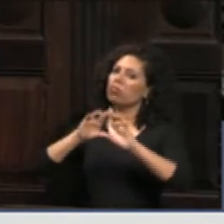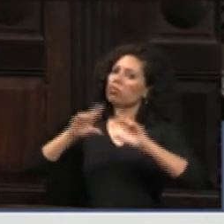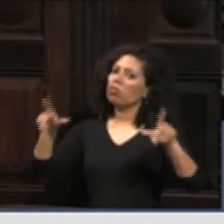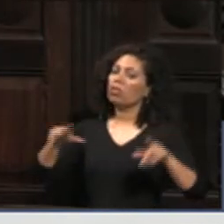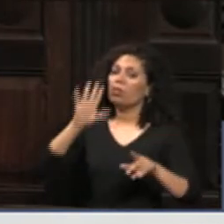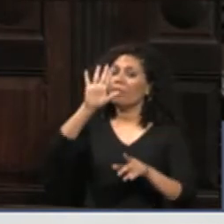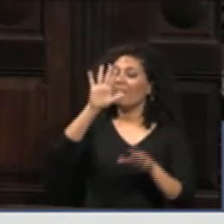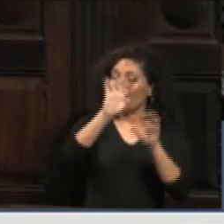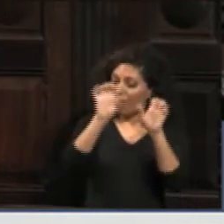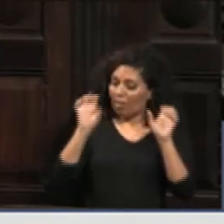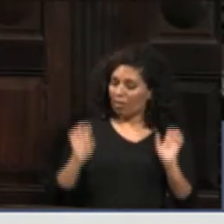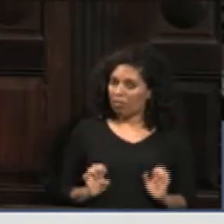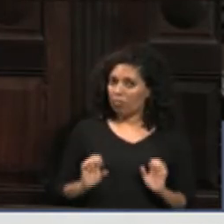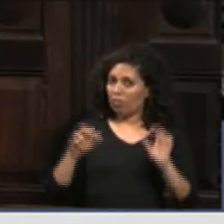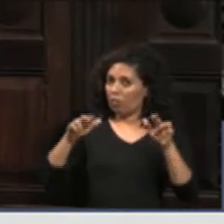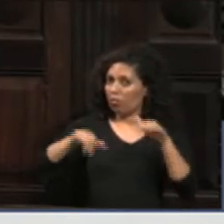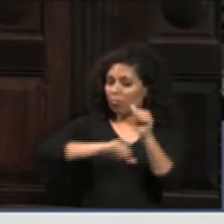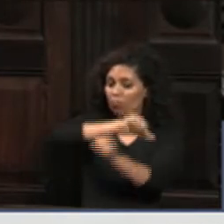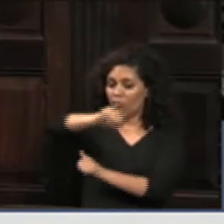as outras não tiveram: